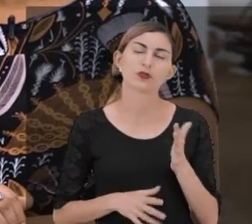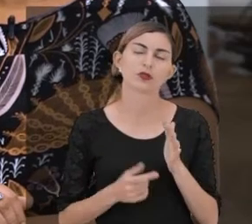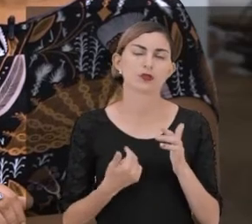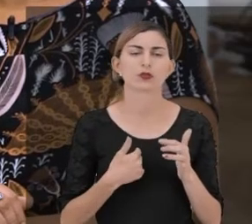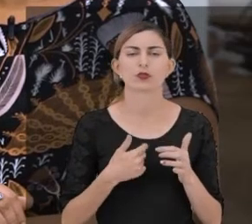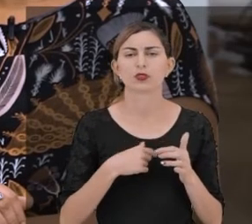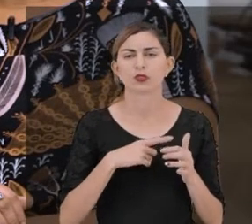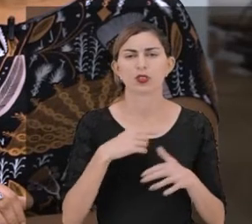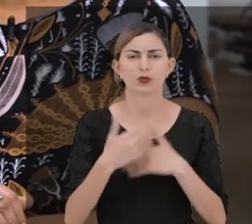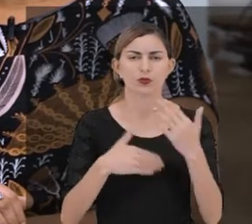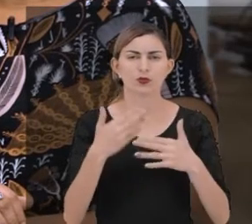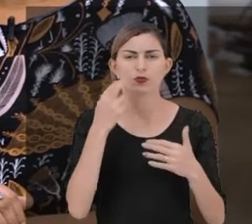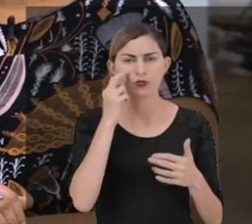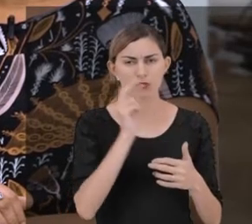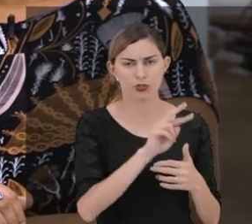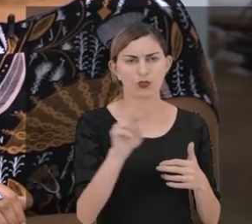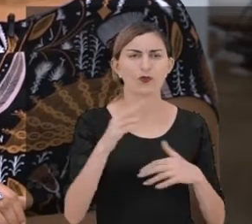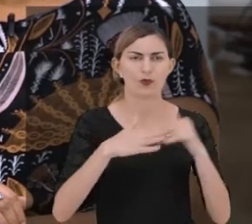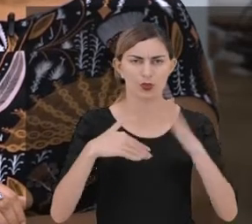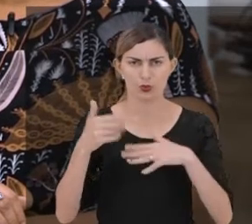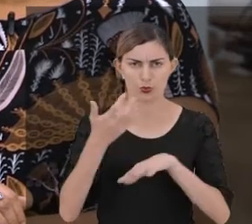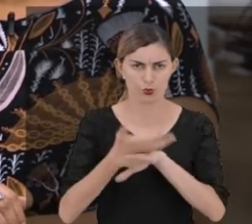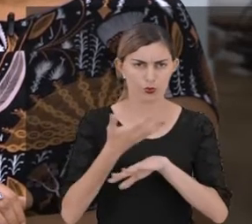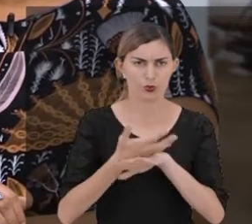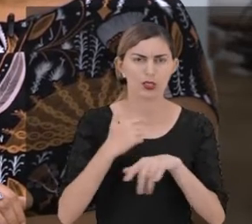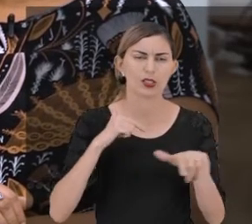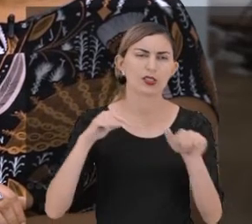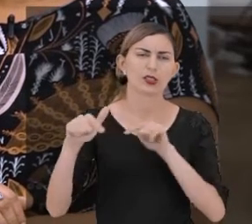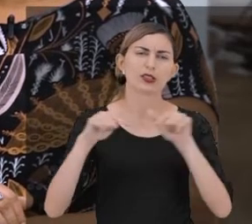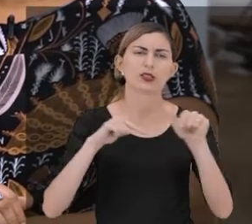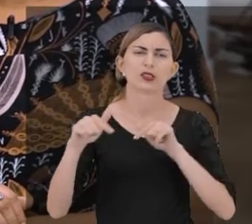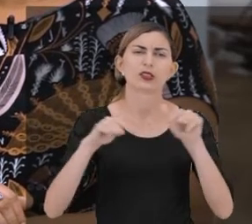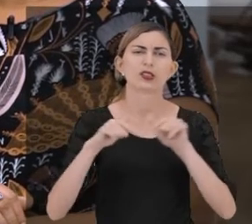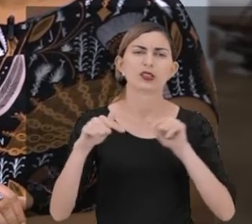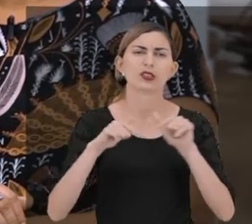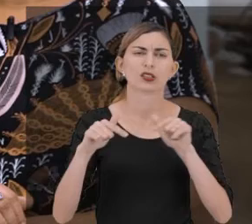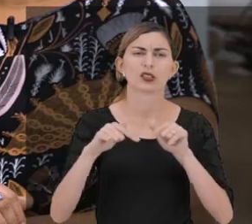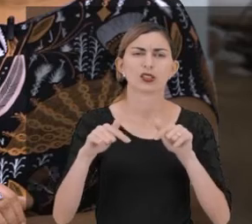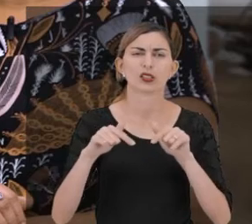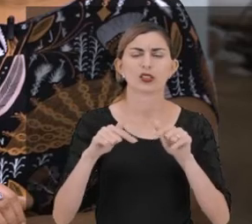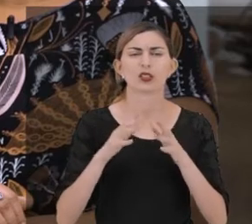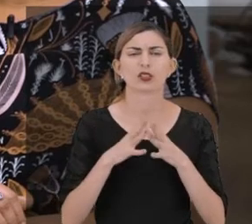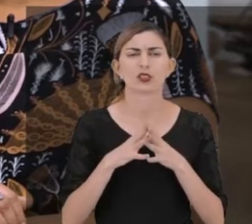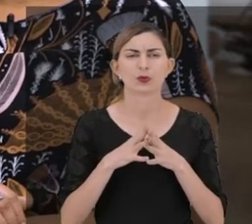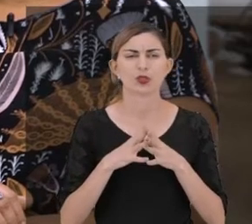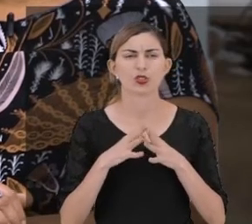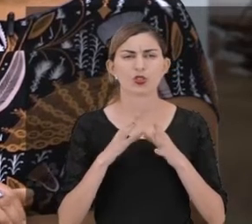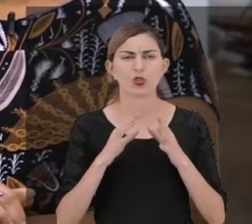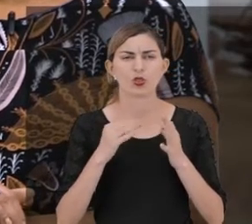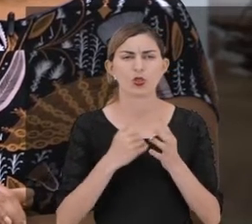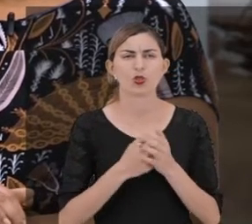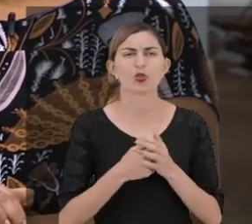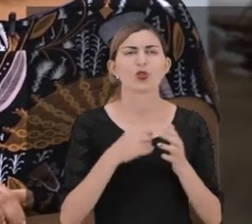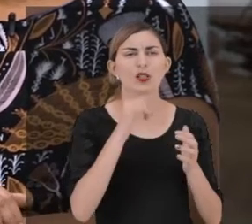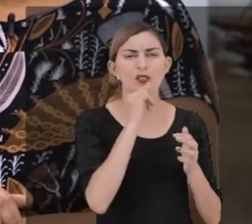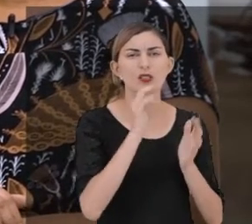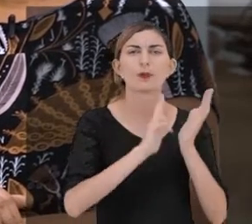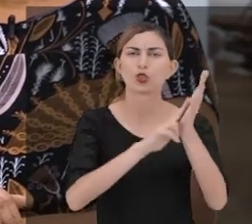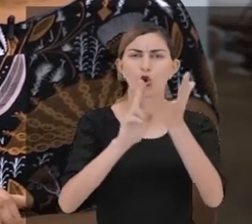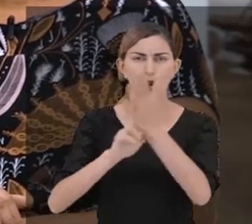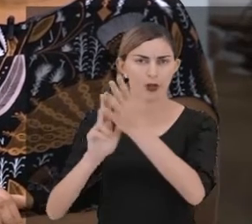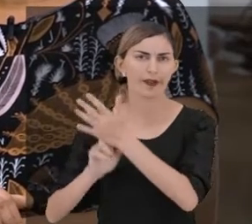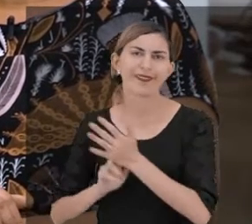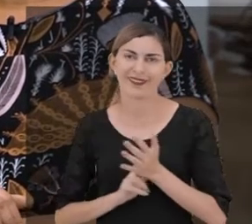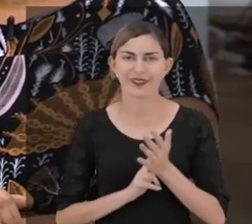nós temos ao longo da competência é trabalhar em cima do case dos Correios. Os